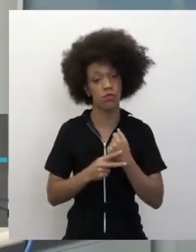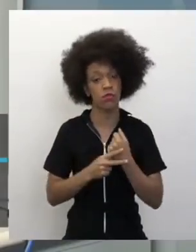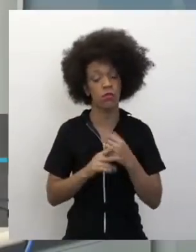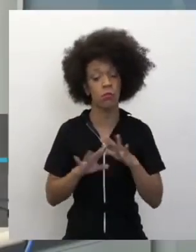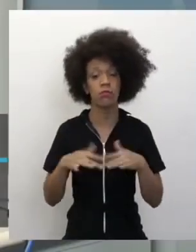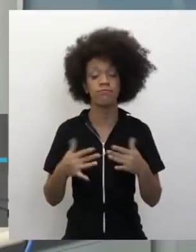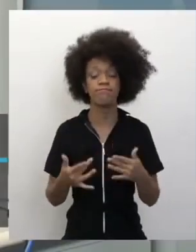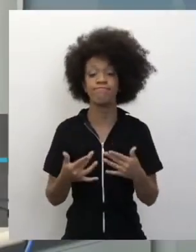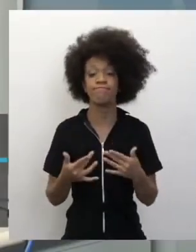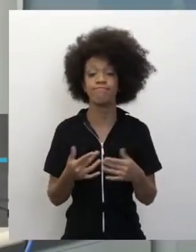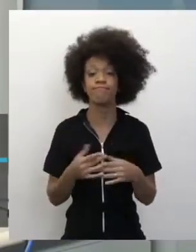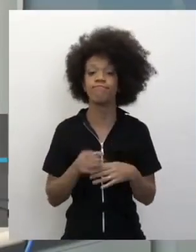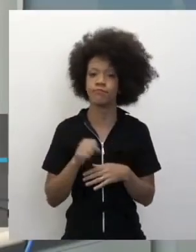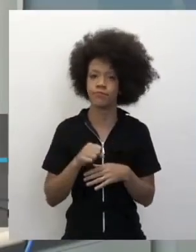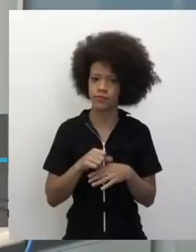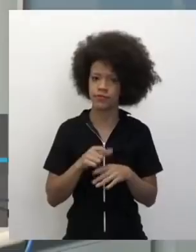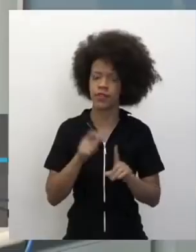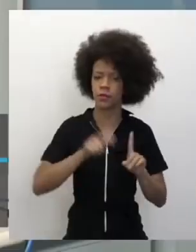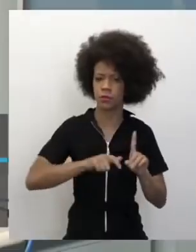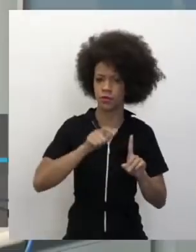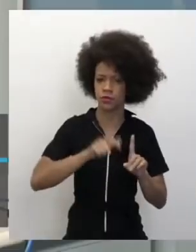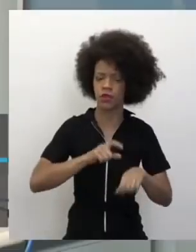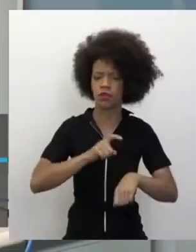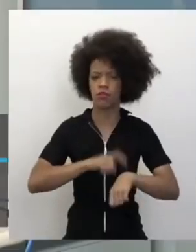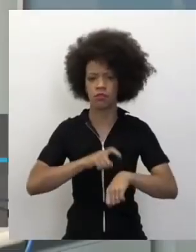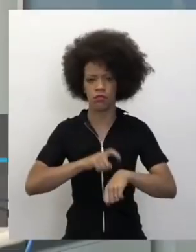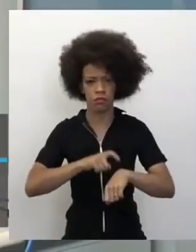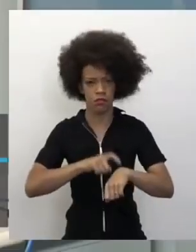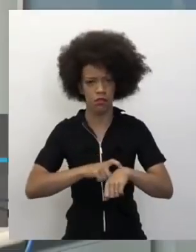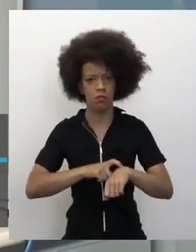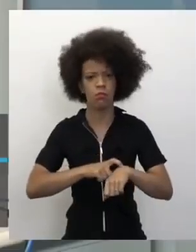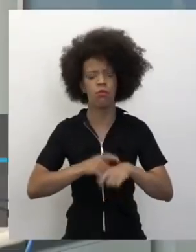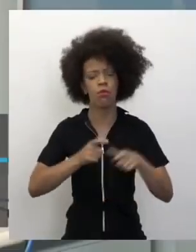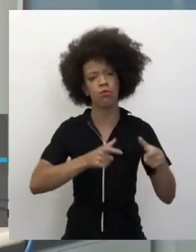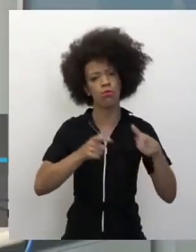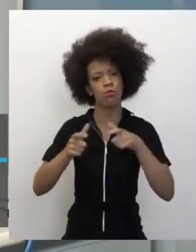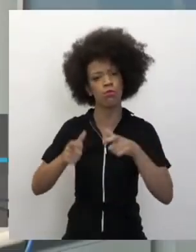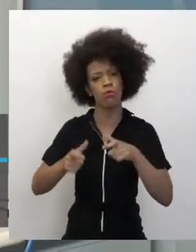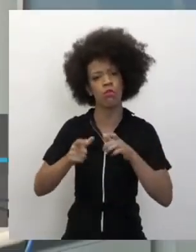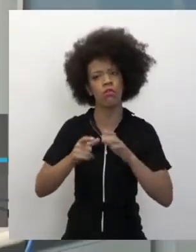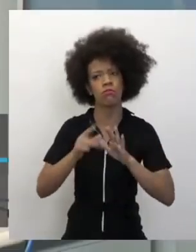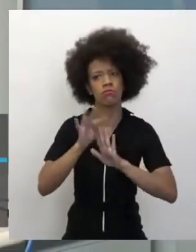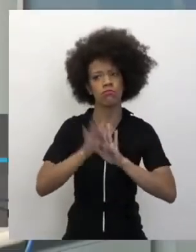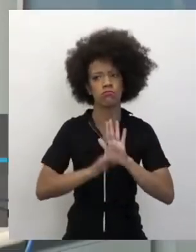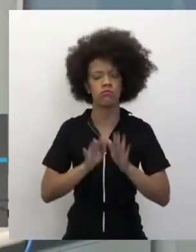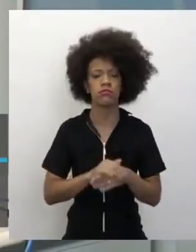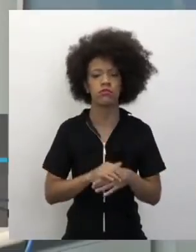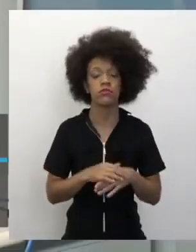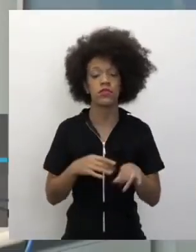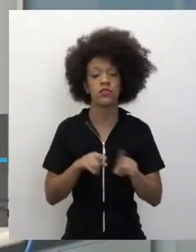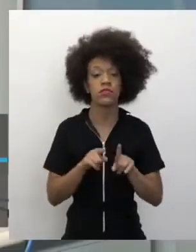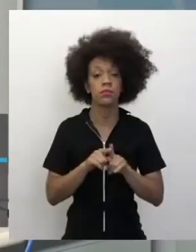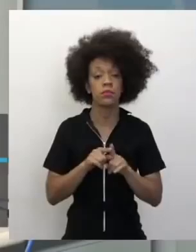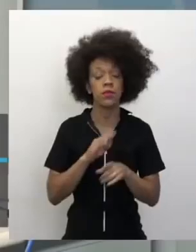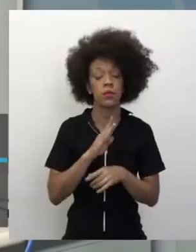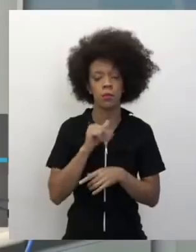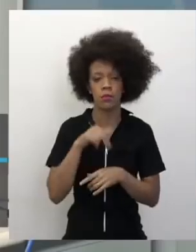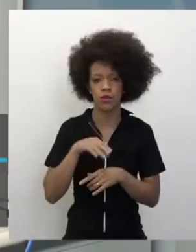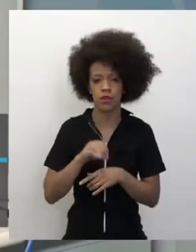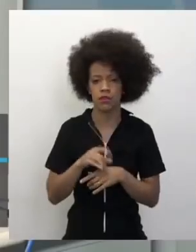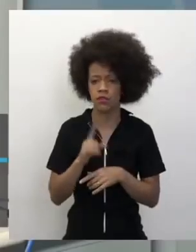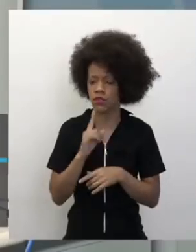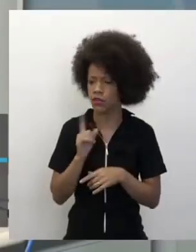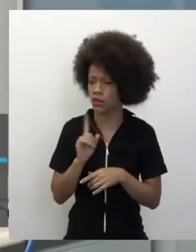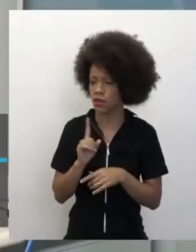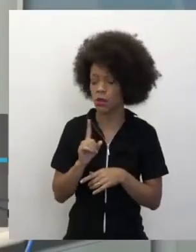portanto, sim, personagem, espaço, tempo, lugar, enredo, pro Jurema. Aí você leu do Breno, né? Não, você leu da Brenda,